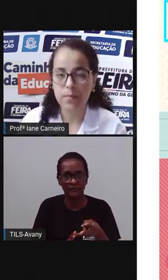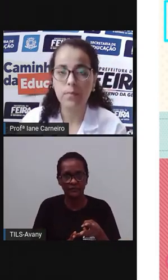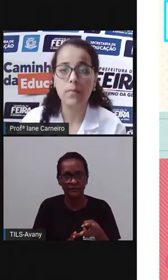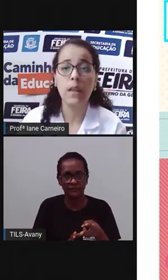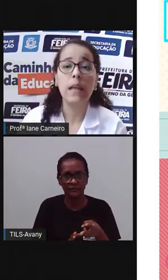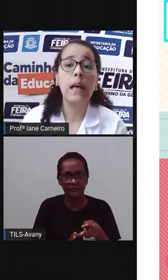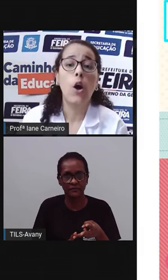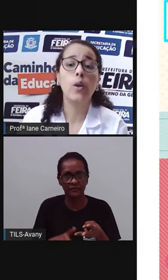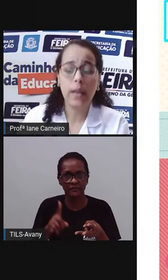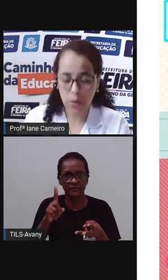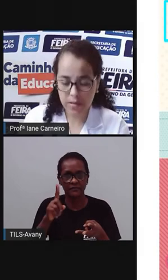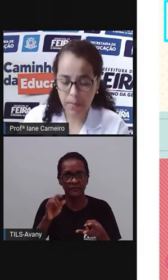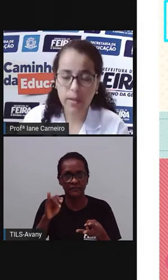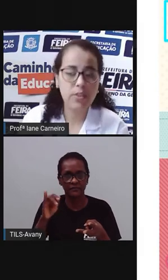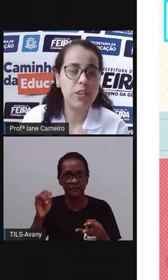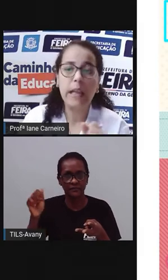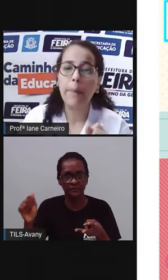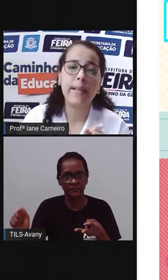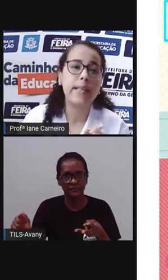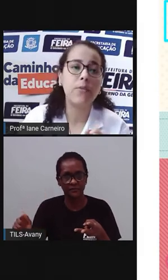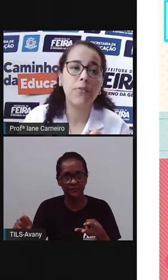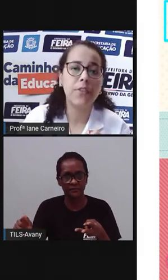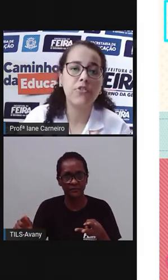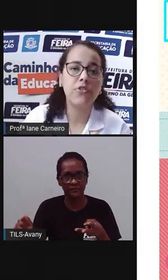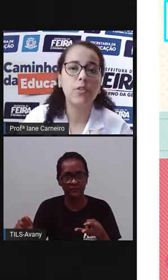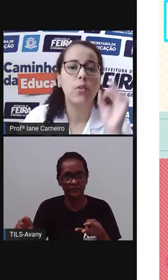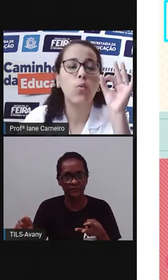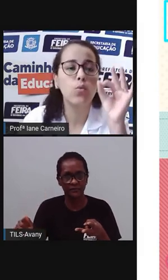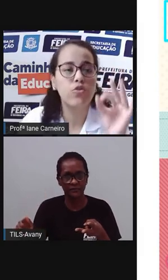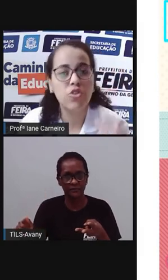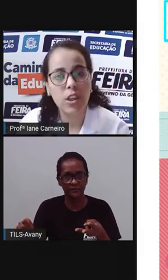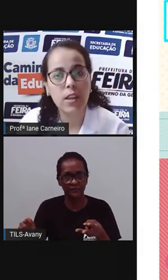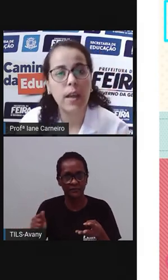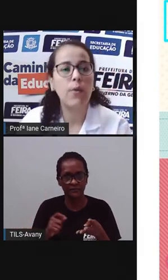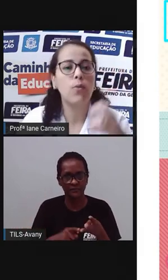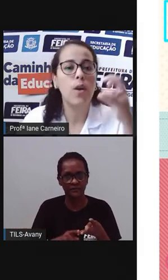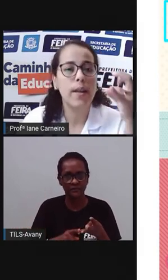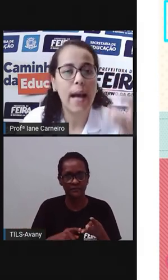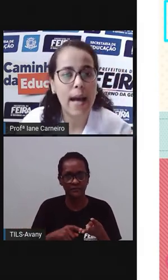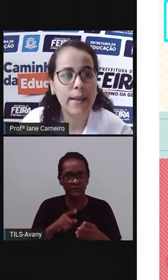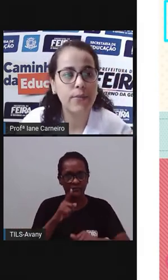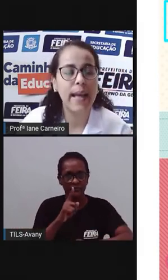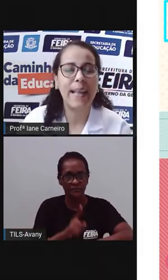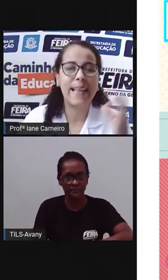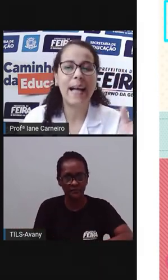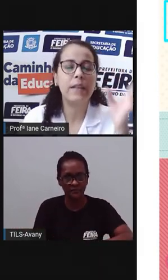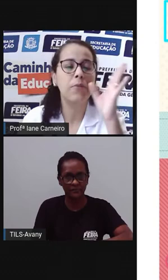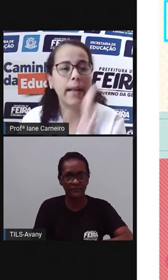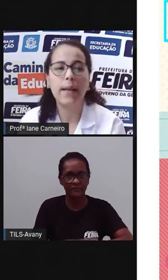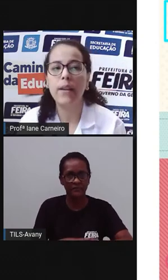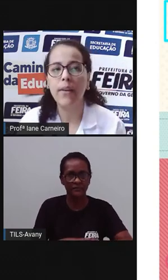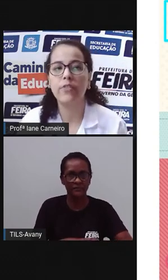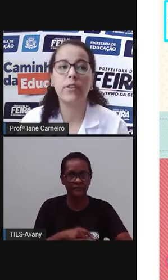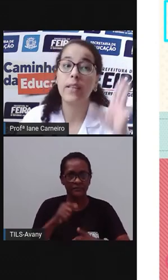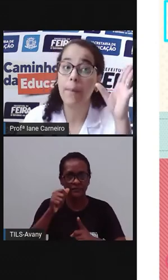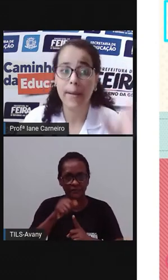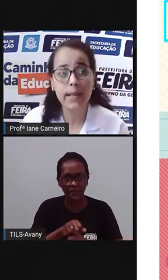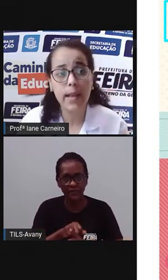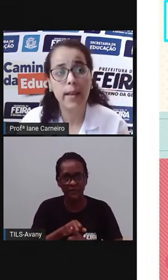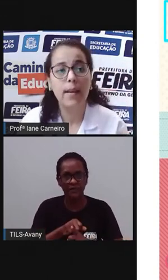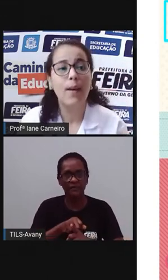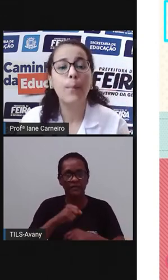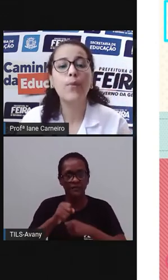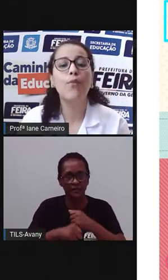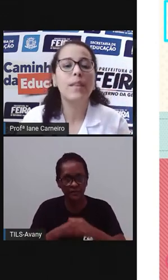festa e outra coisa importante tem que aparecer no convite um dia o horário né a data e o horário da Caixa